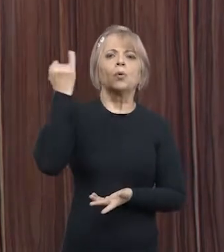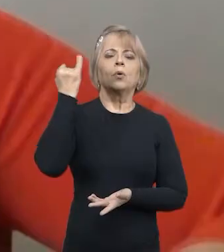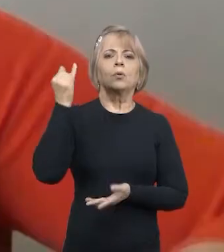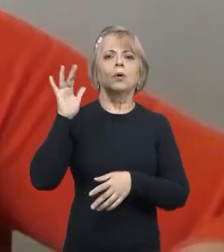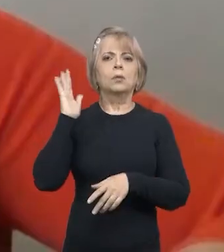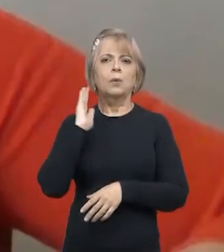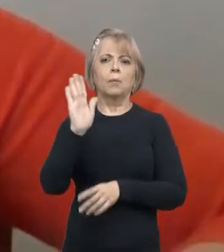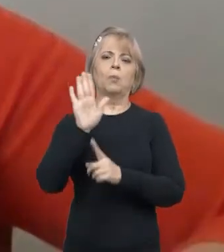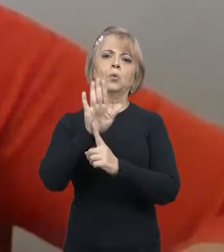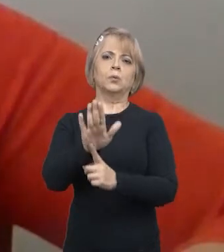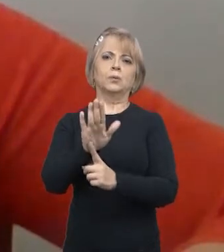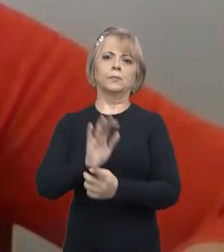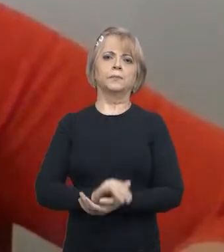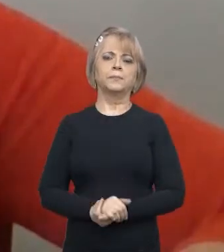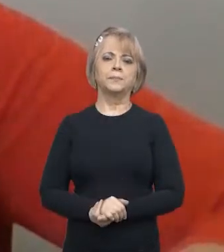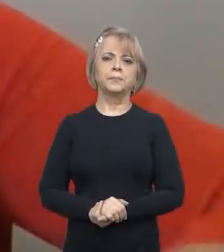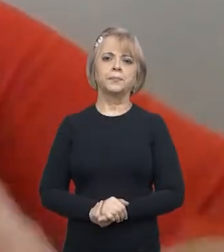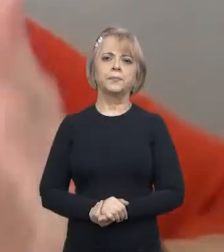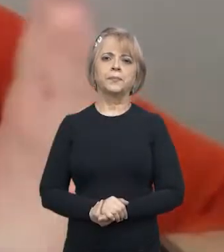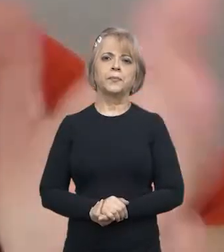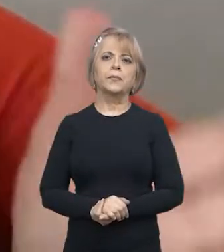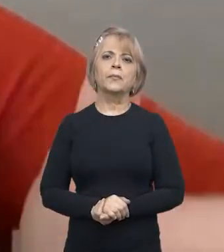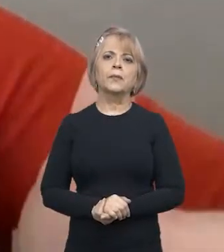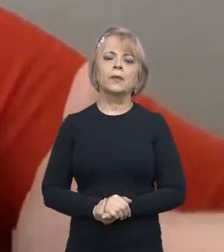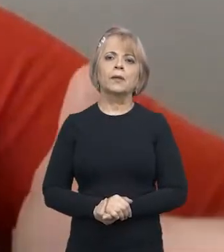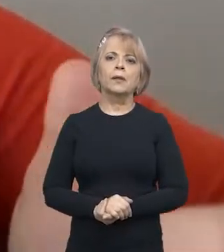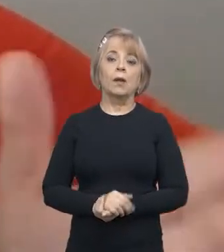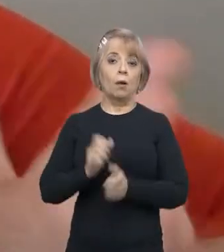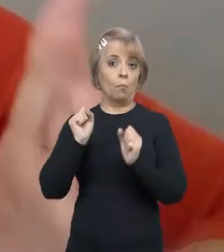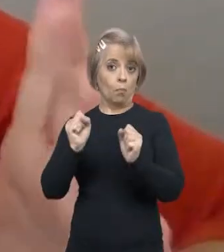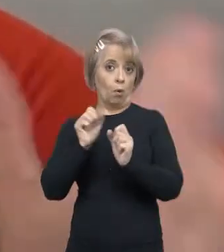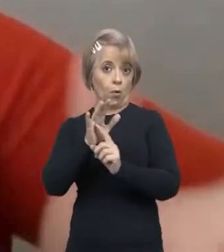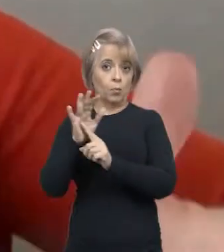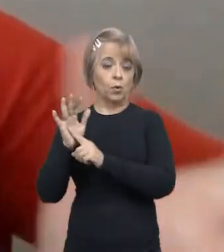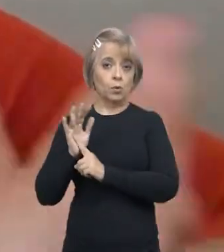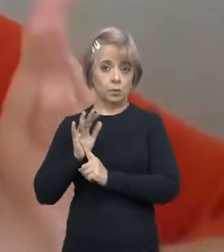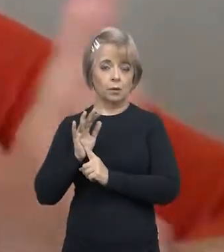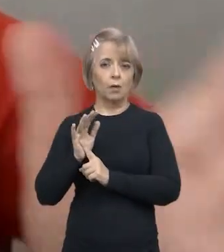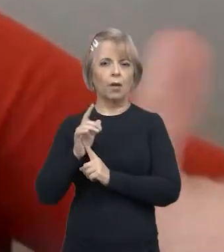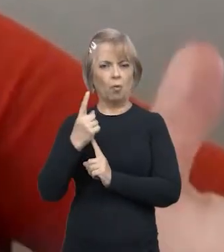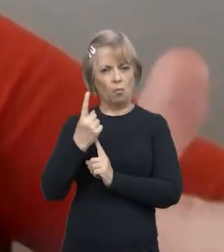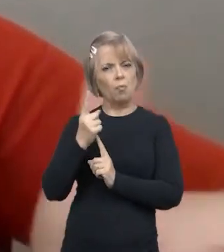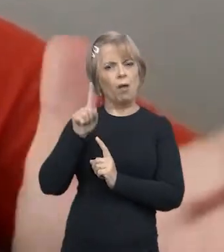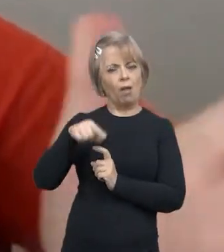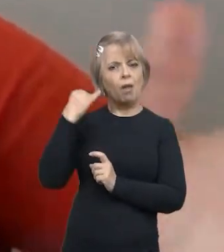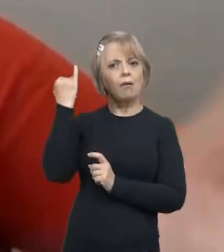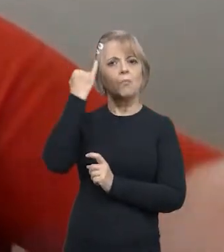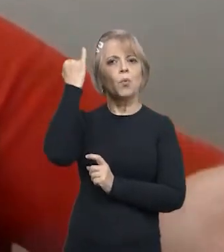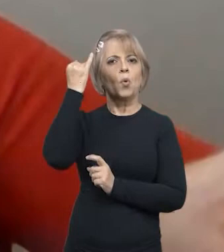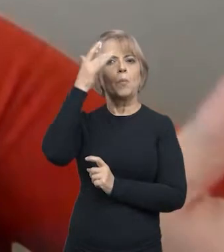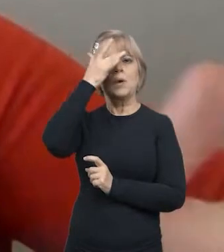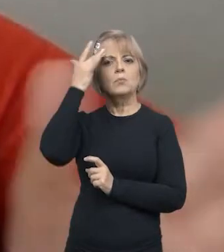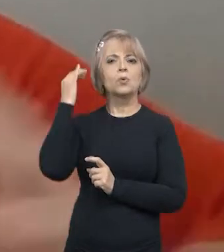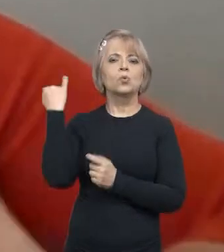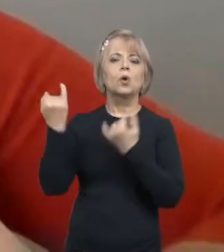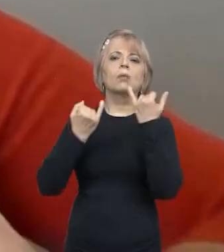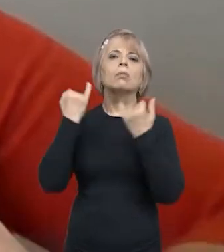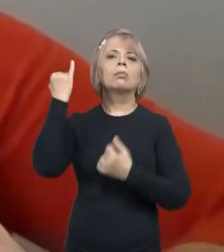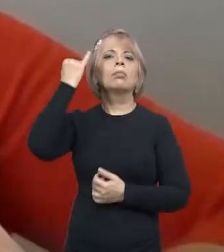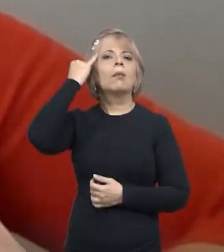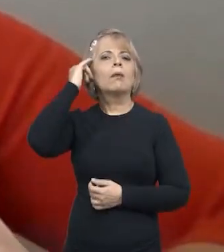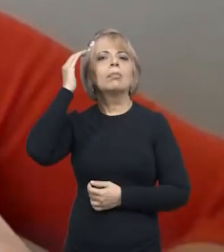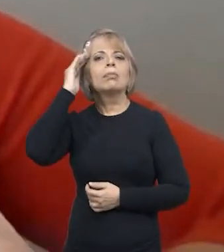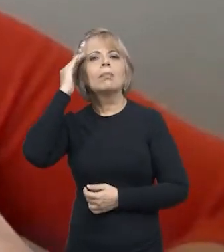destacando? Bom, eu posso mencionar algumas iniciativas. Uma delas até que é bastante importante para as pessoas entenderem a atuação do